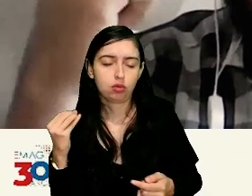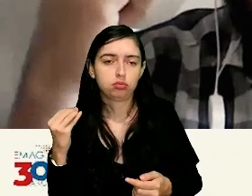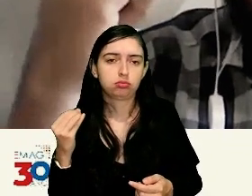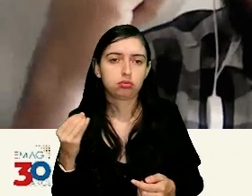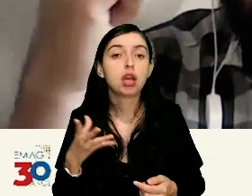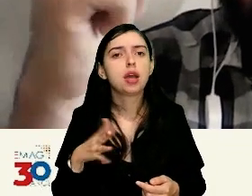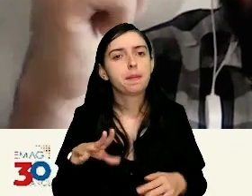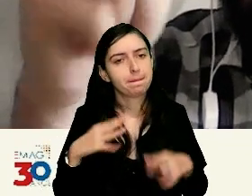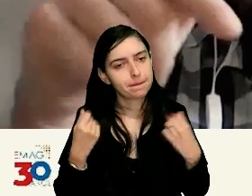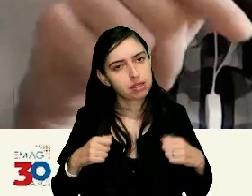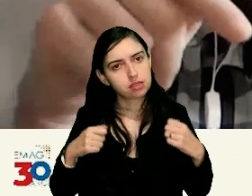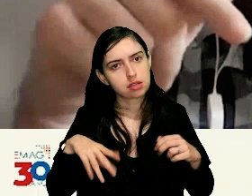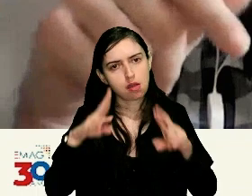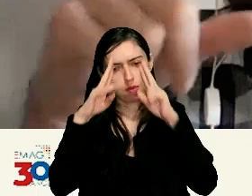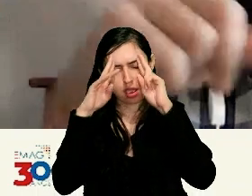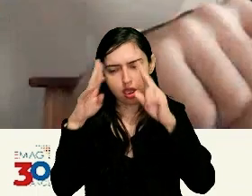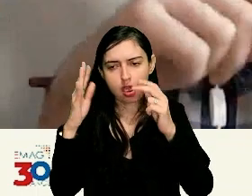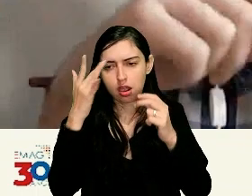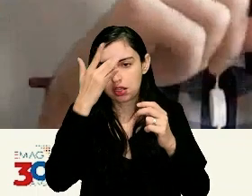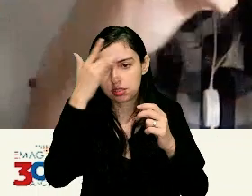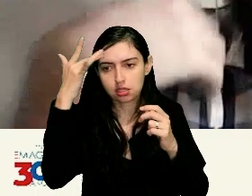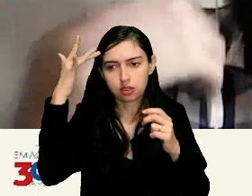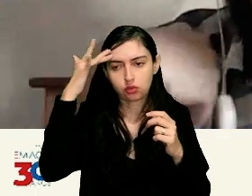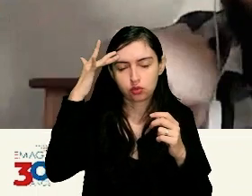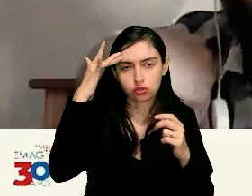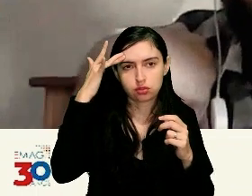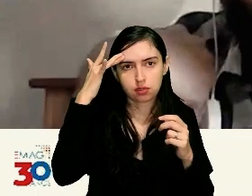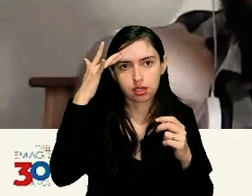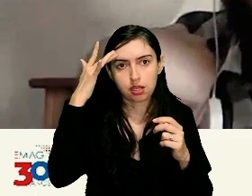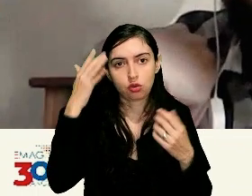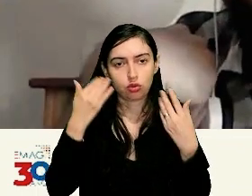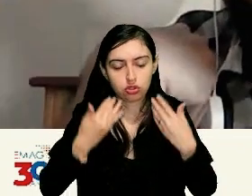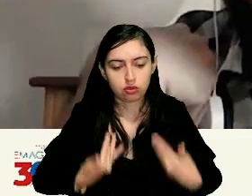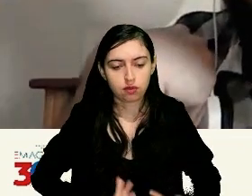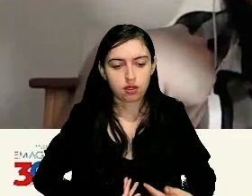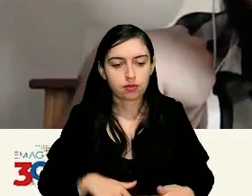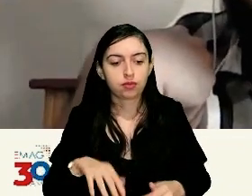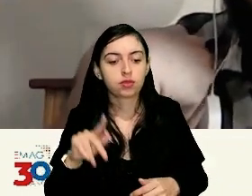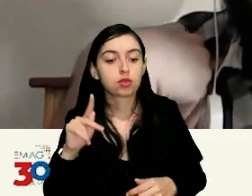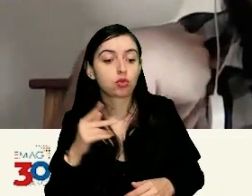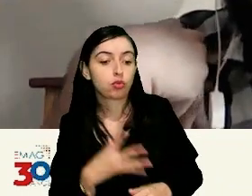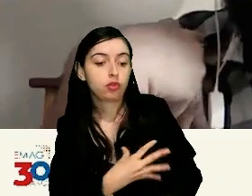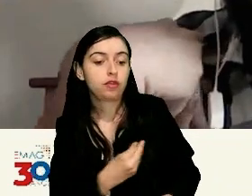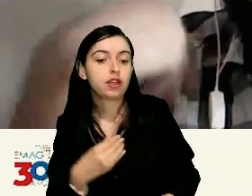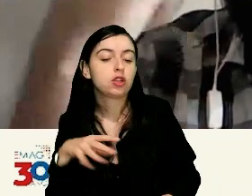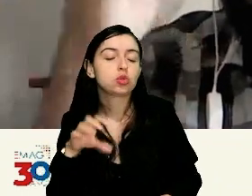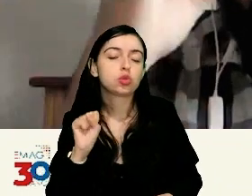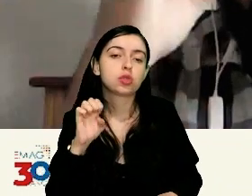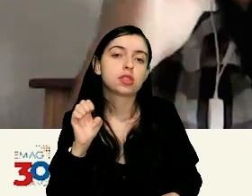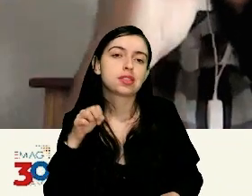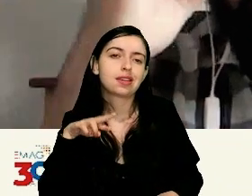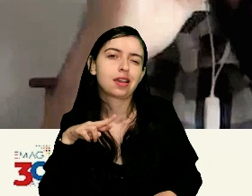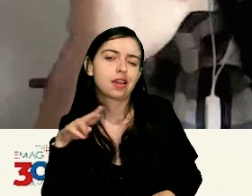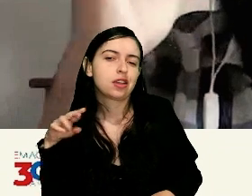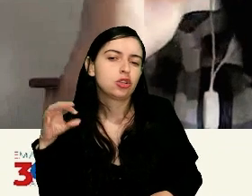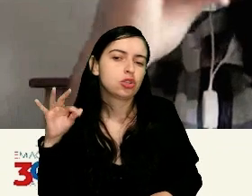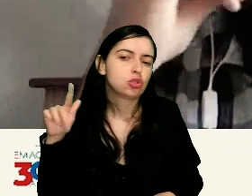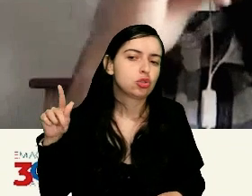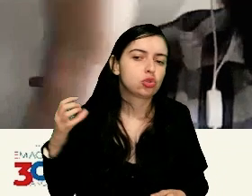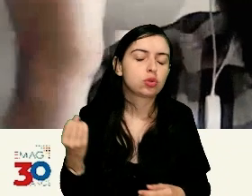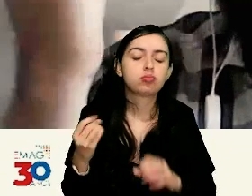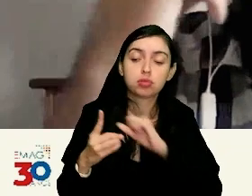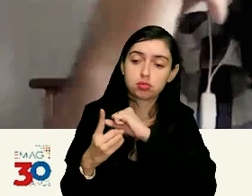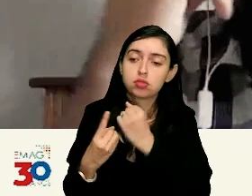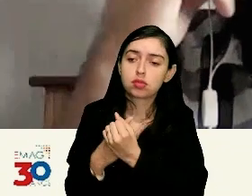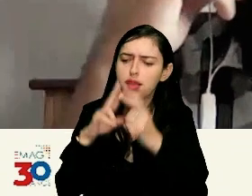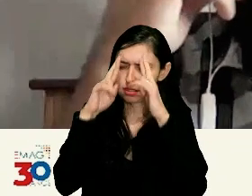e a dignidade cidadã das filhas do Tiago, dos filhos do Sérgio, também é responsabilidade minha como cidadão. Né? Então, assim, porque aqui